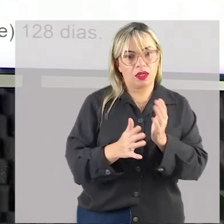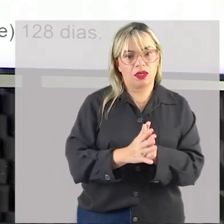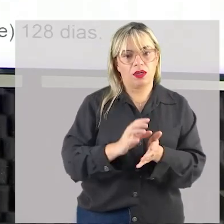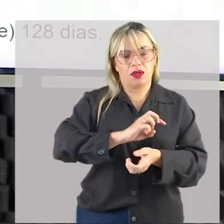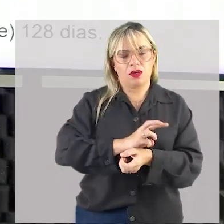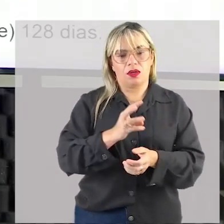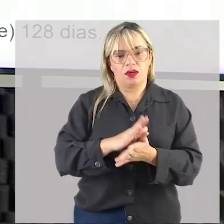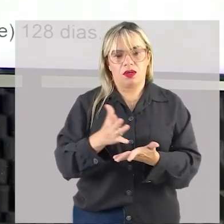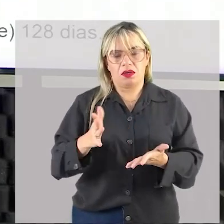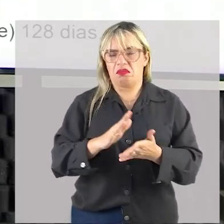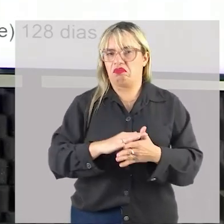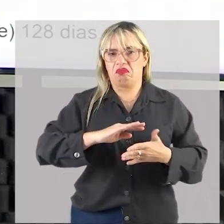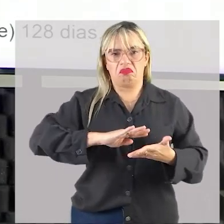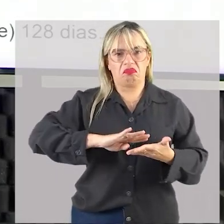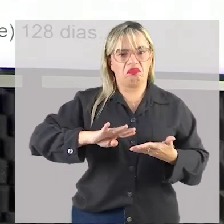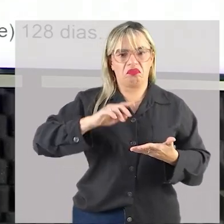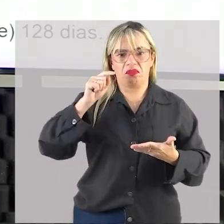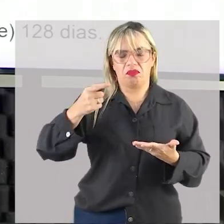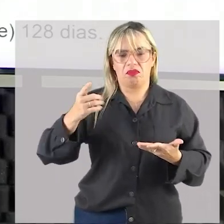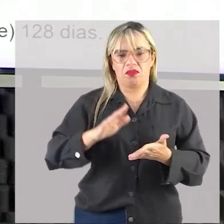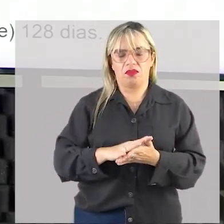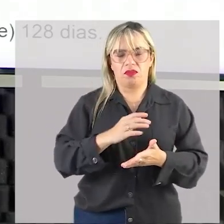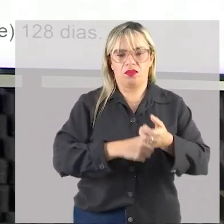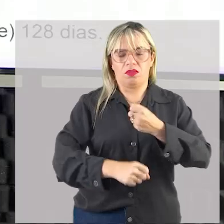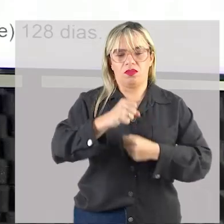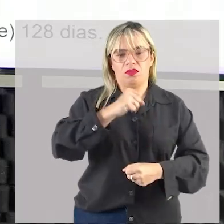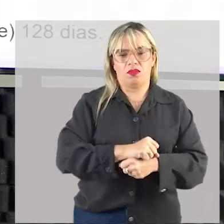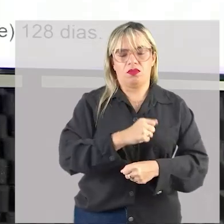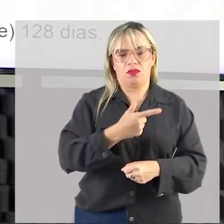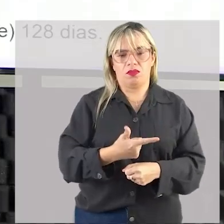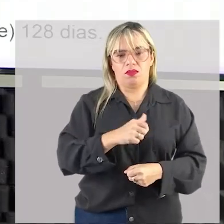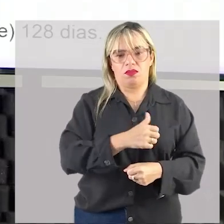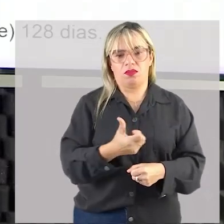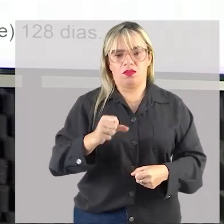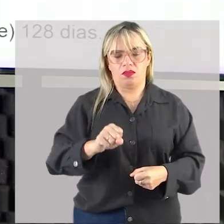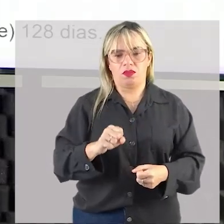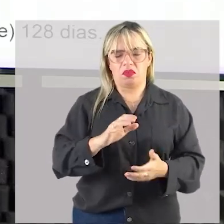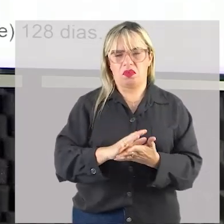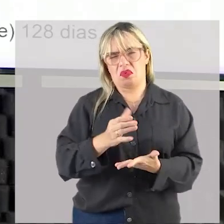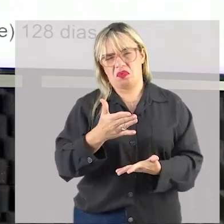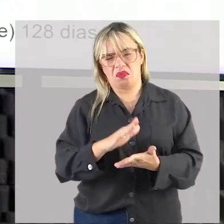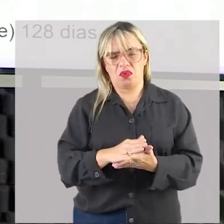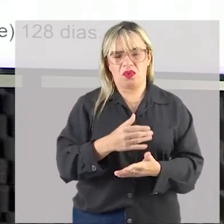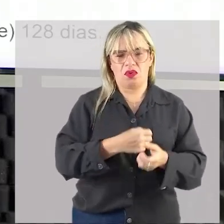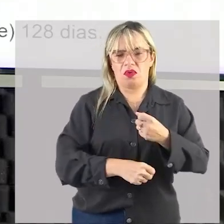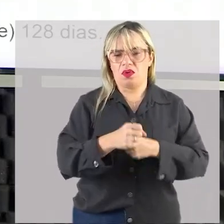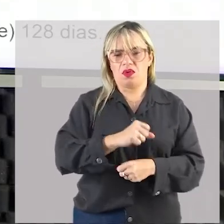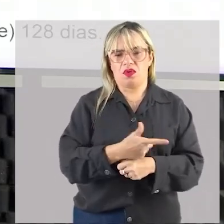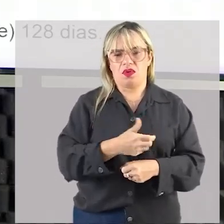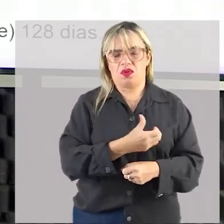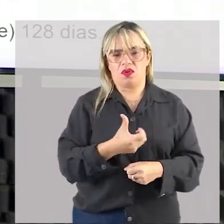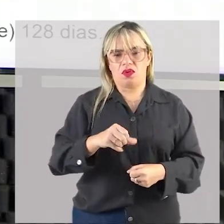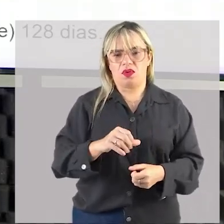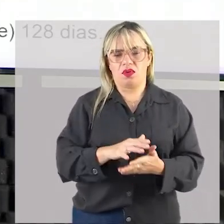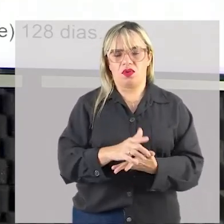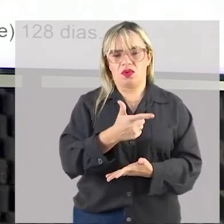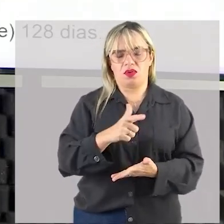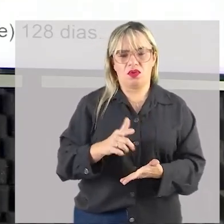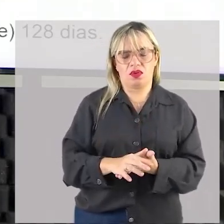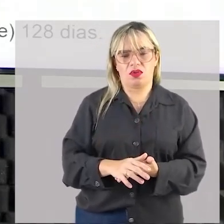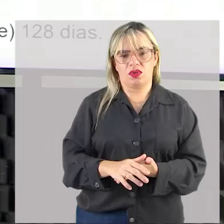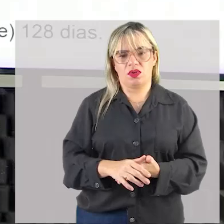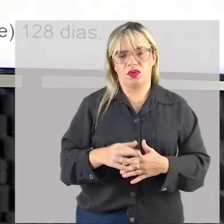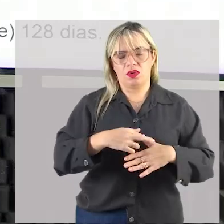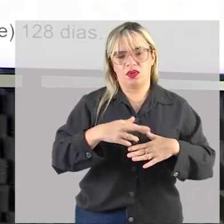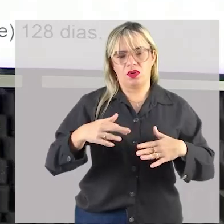em 2018. Se não me falha a memória, ou 2019. Um desses 2 anos. Não tem radioatividade, não tem polímeros, tá?